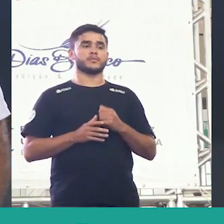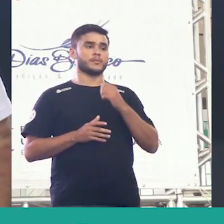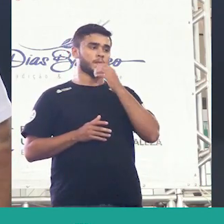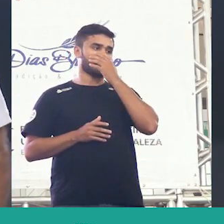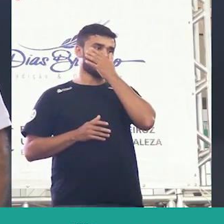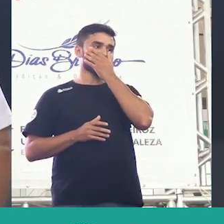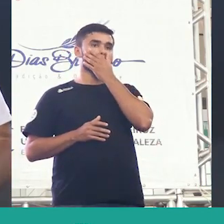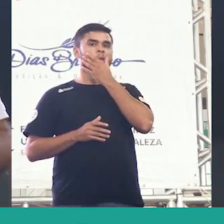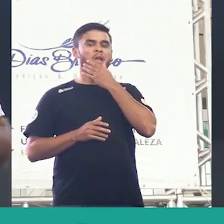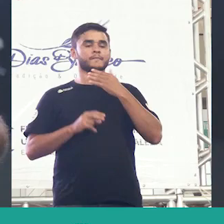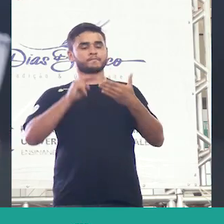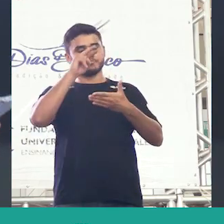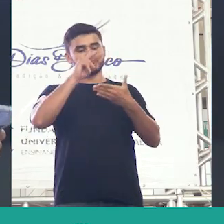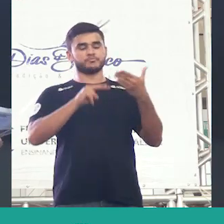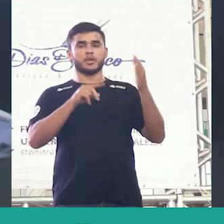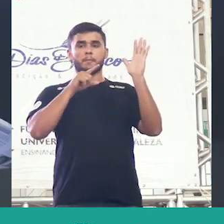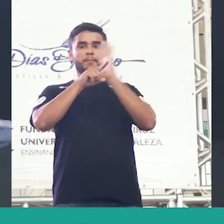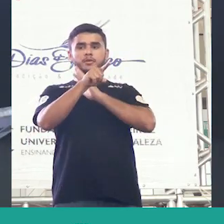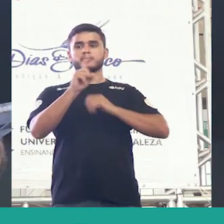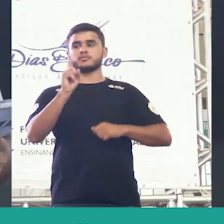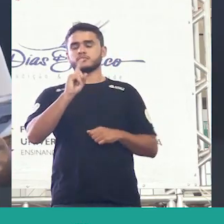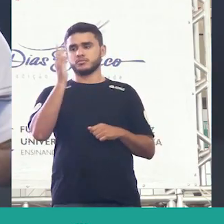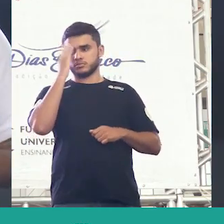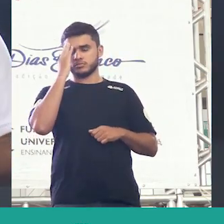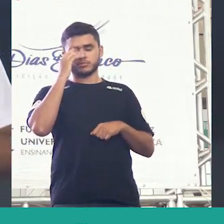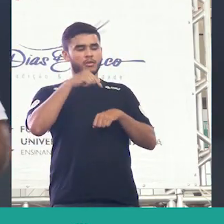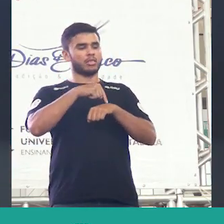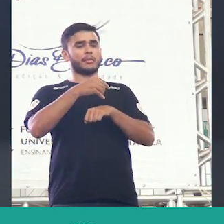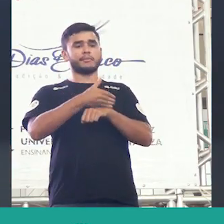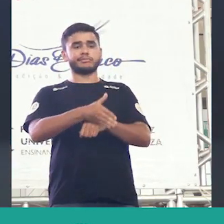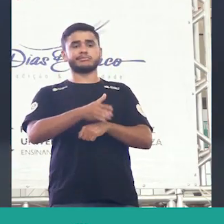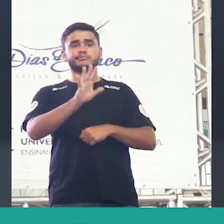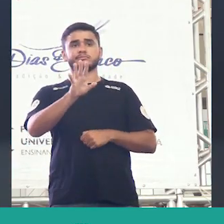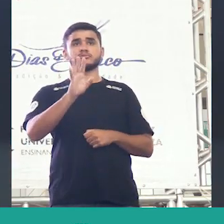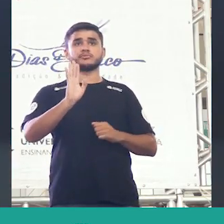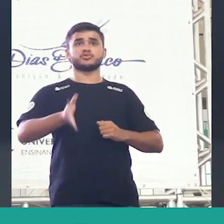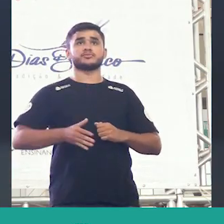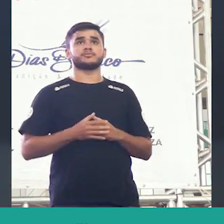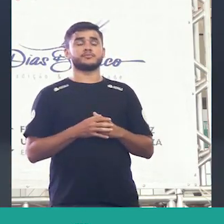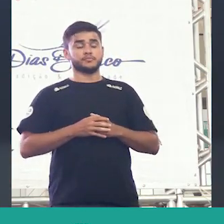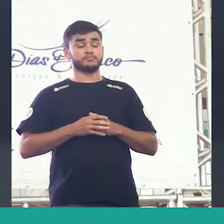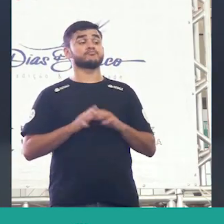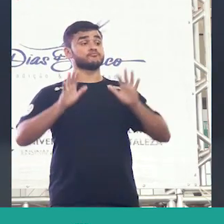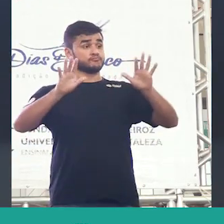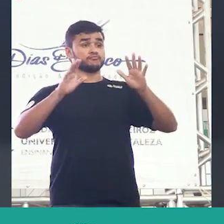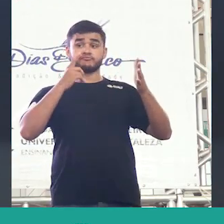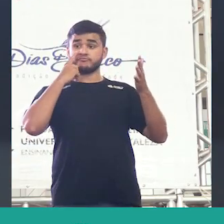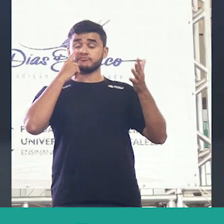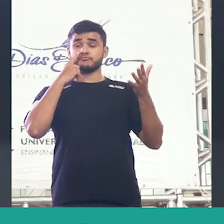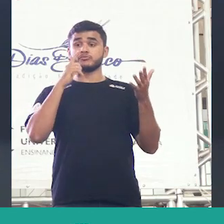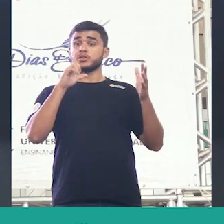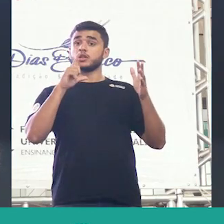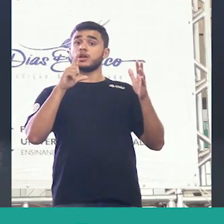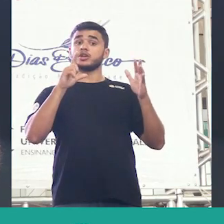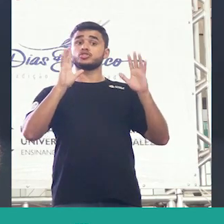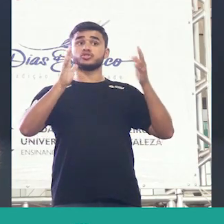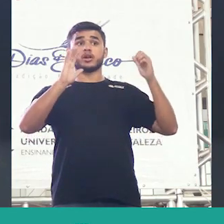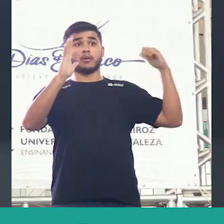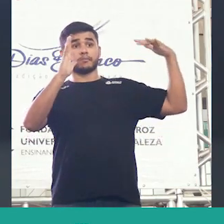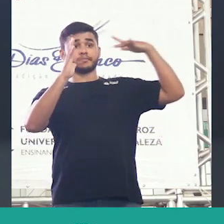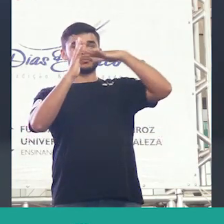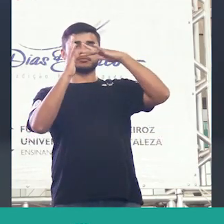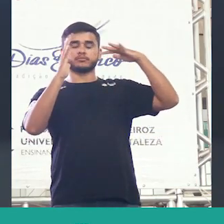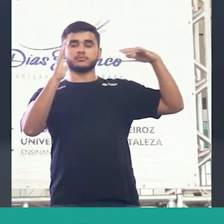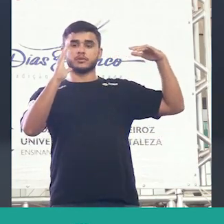vou ler a pergunta para vocês que a gente vai ter perda de tempo. Vamos lá. Considere a área limitada pelos